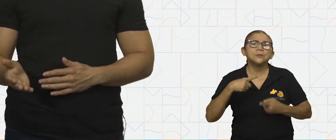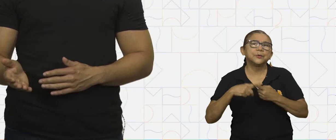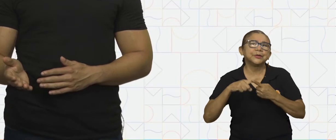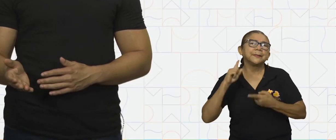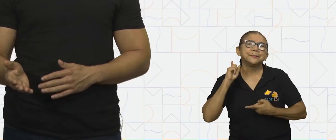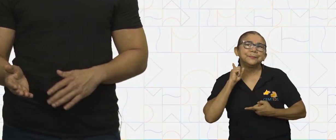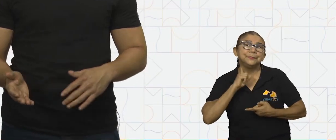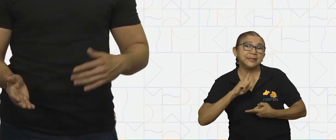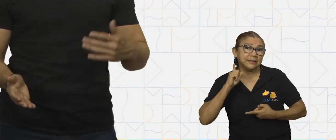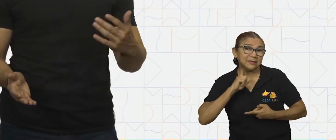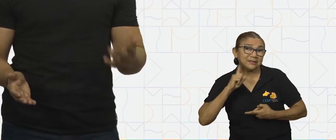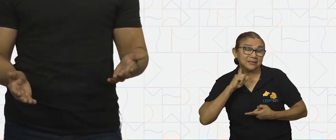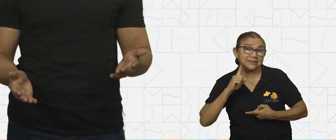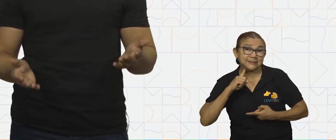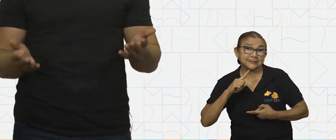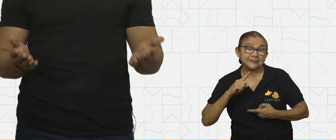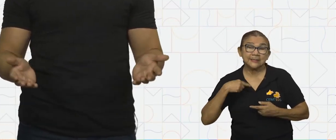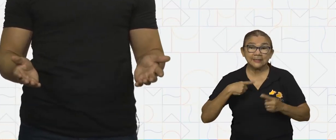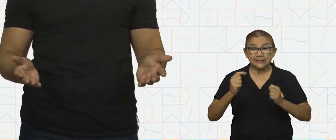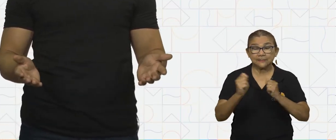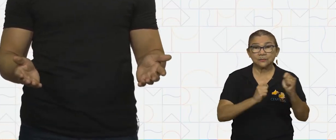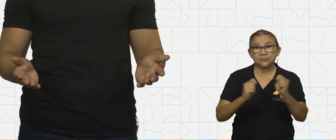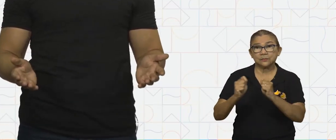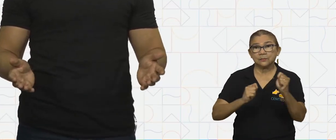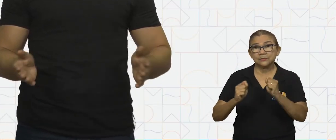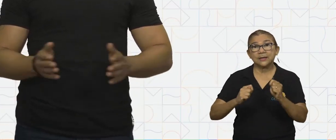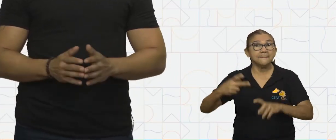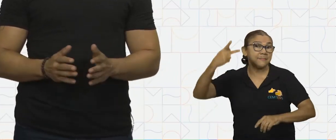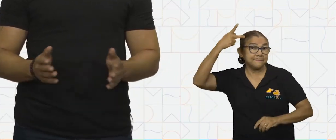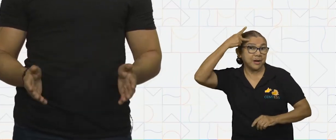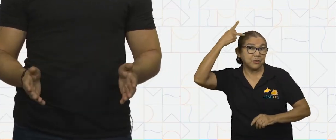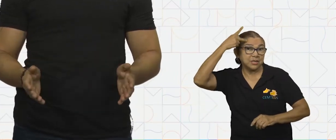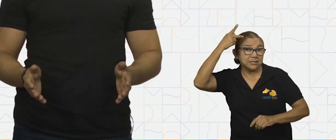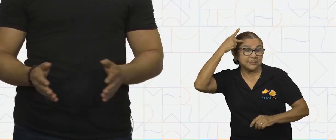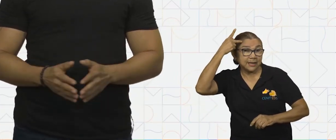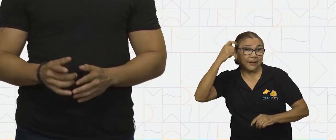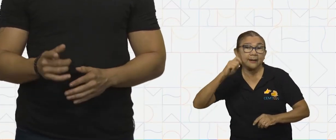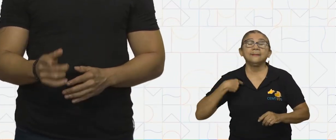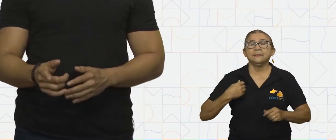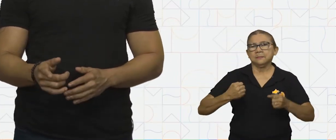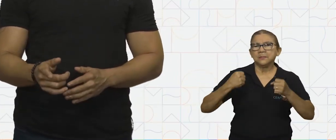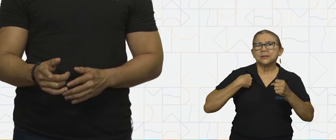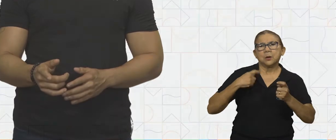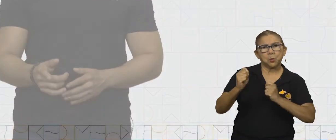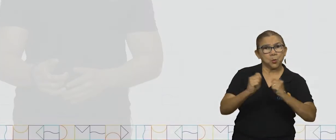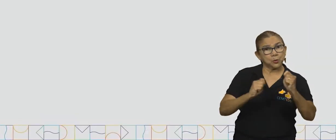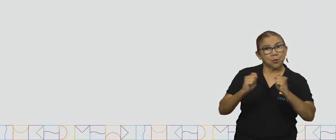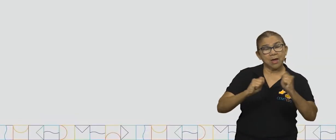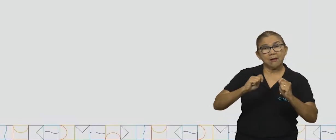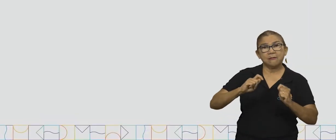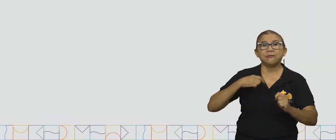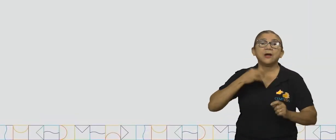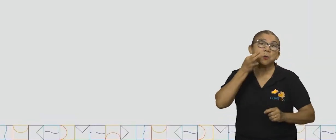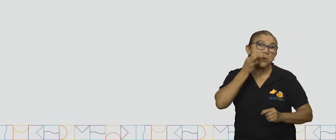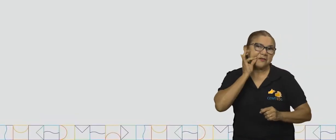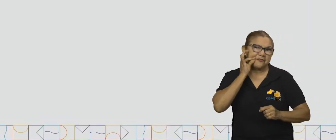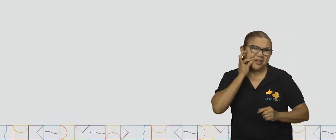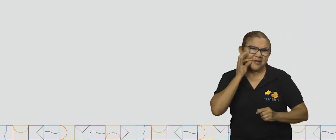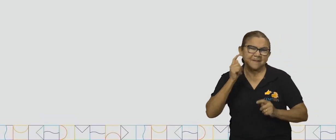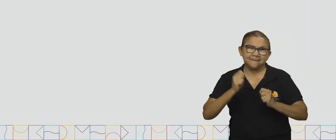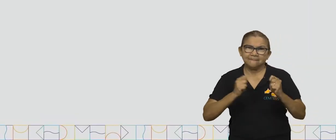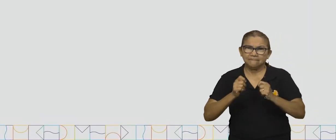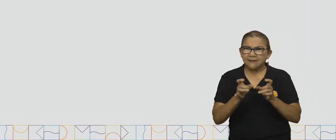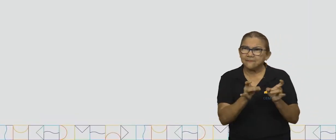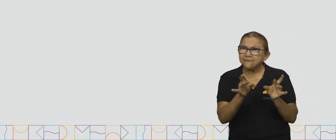era produtora de leite, e a paulista, que era produtora de café, que se alternavam no poder. Essa dominação oligárquica só teve fim